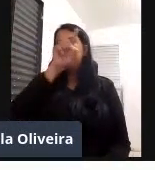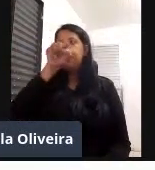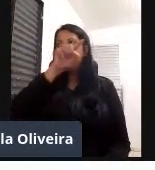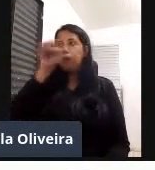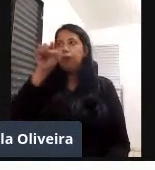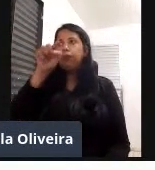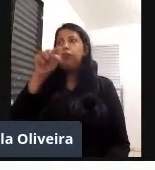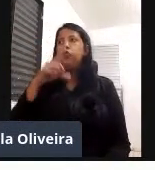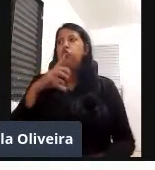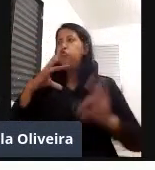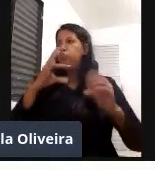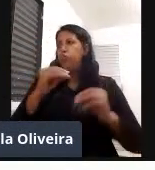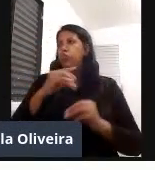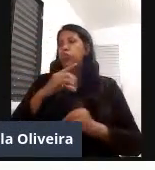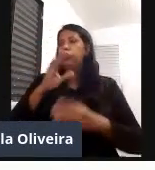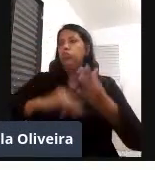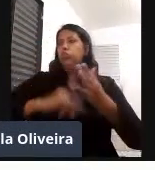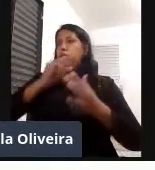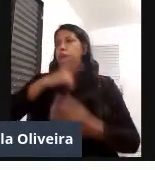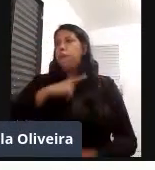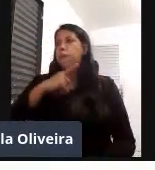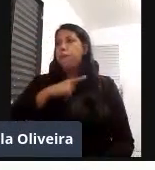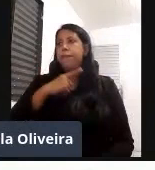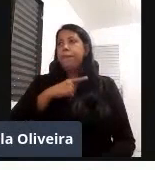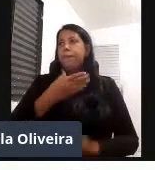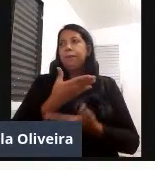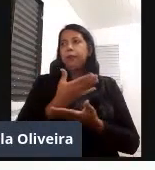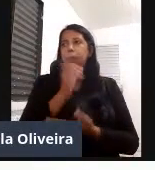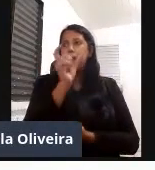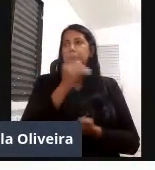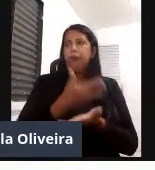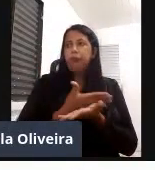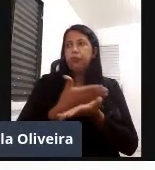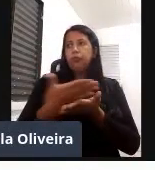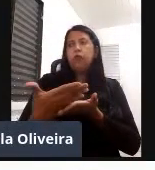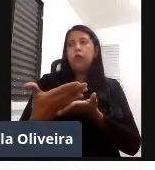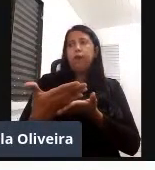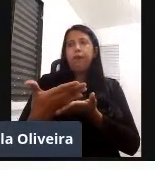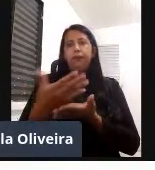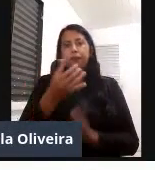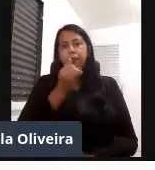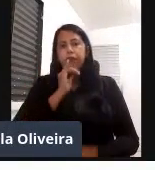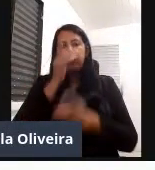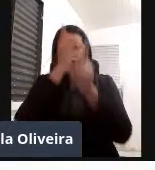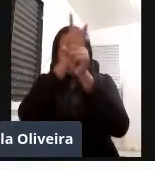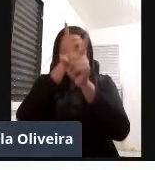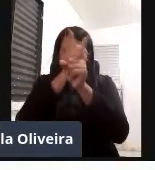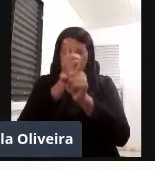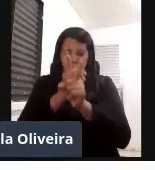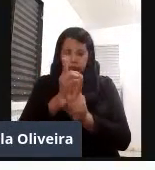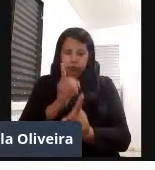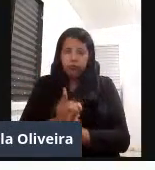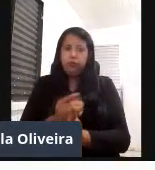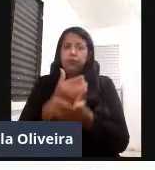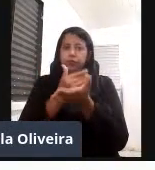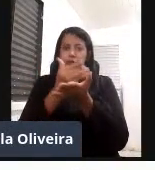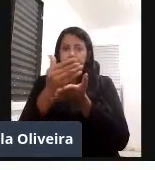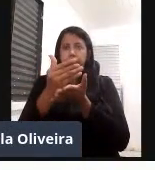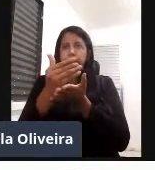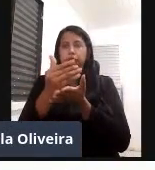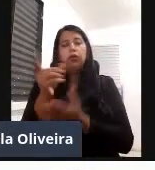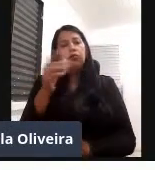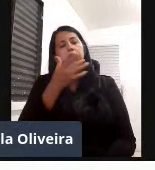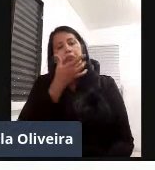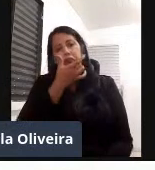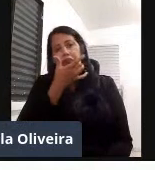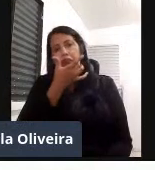inicial da palavra radical. Da palavra, né, radical. Resultado com o radical. Esse aqui é bem